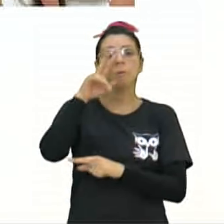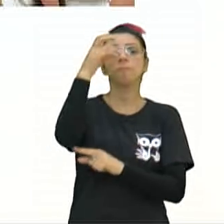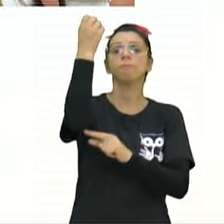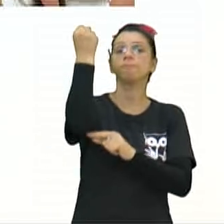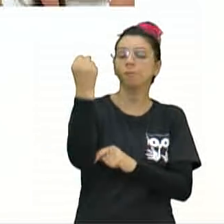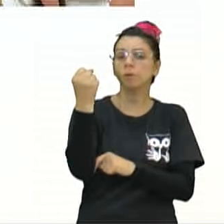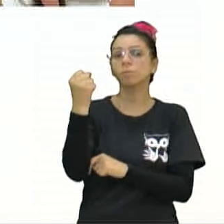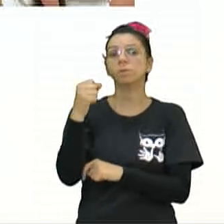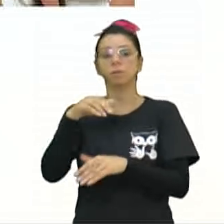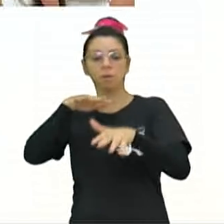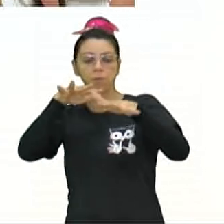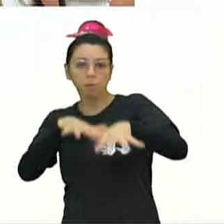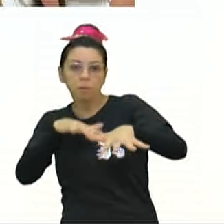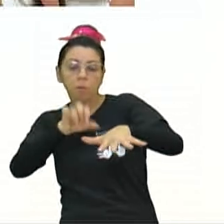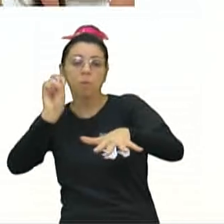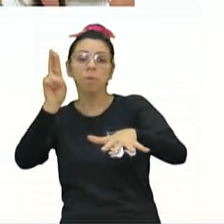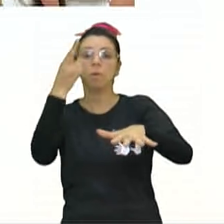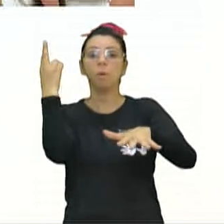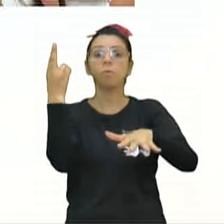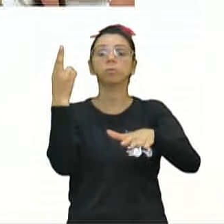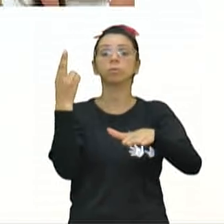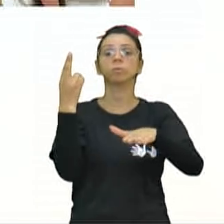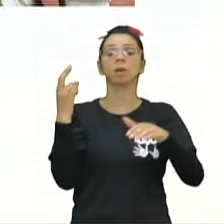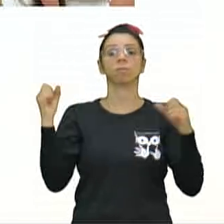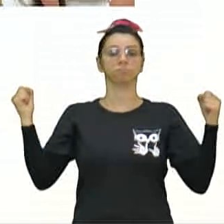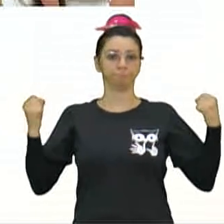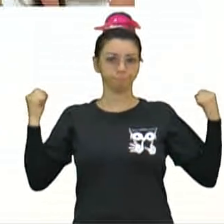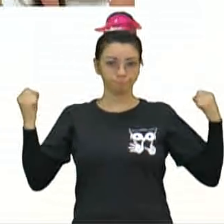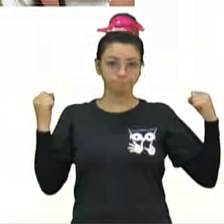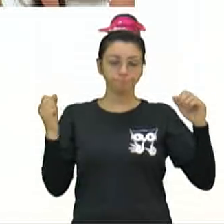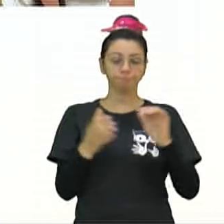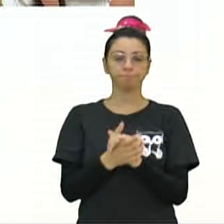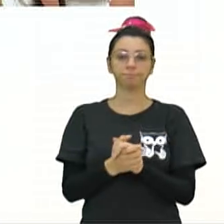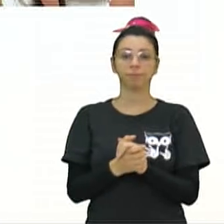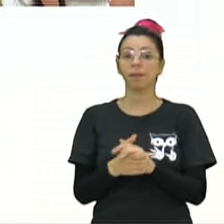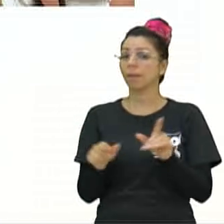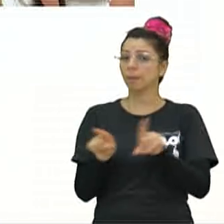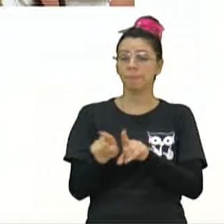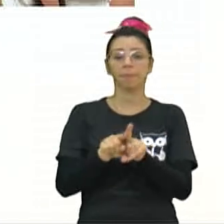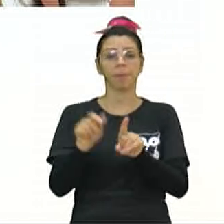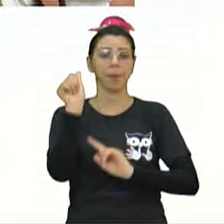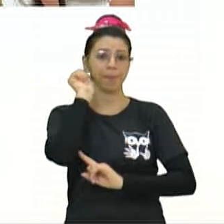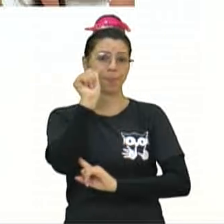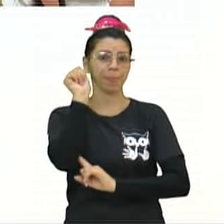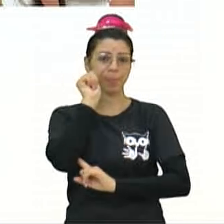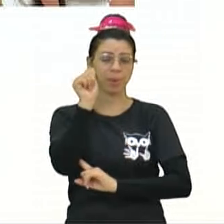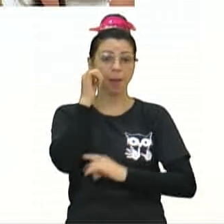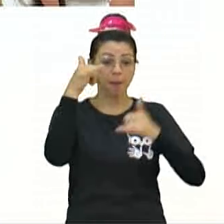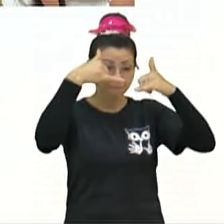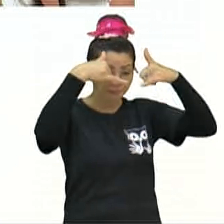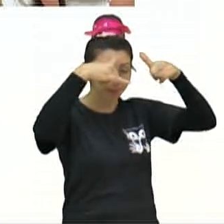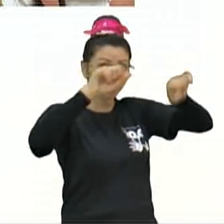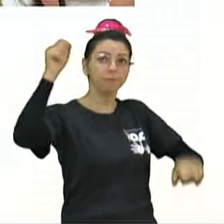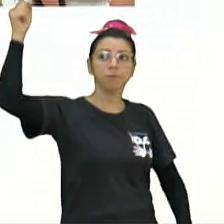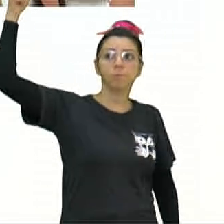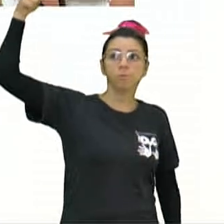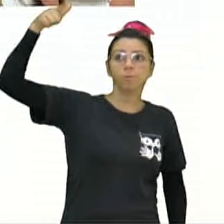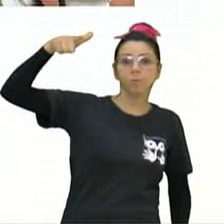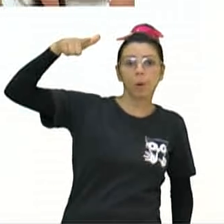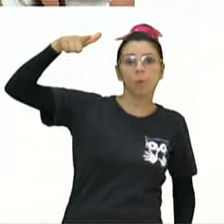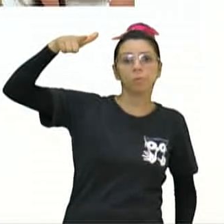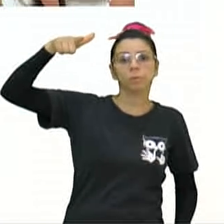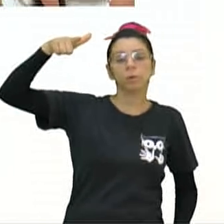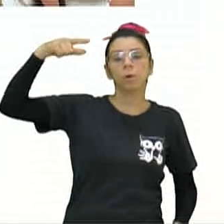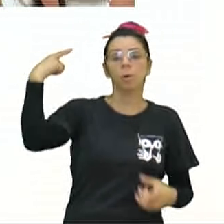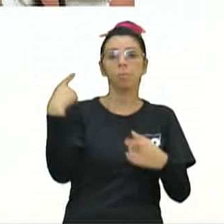atletas. Os exercícios físicos também eram comuns entre as mulheres, que evitavam o bronzeado, por não ser